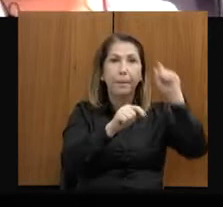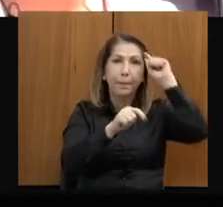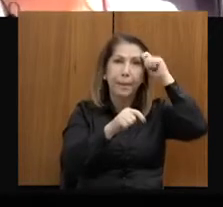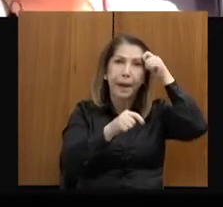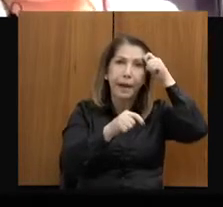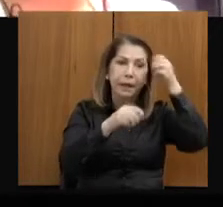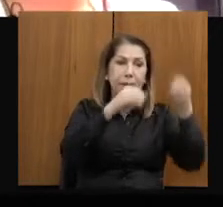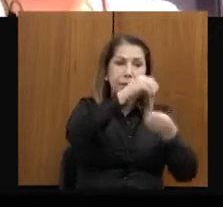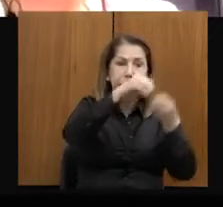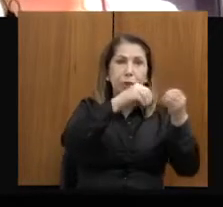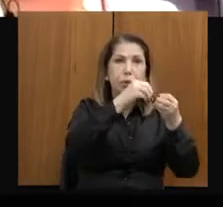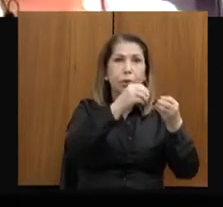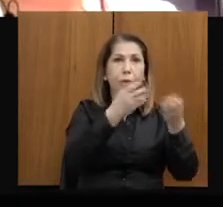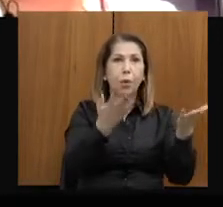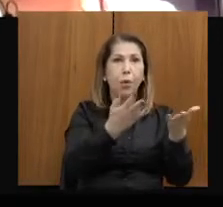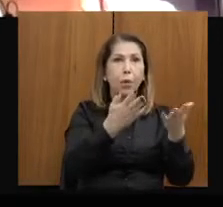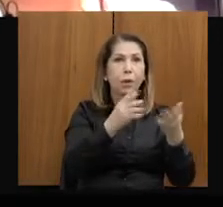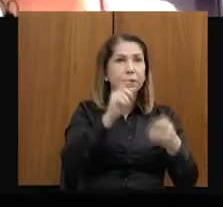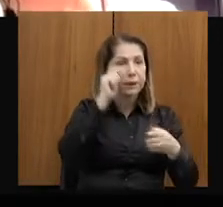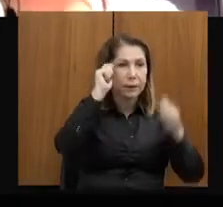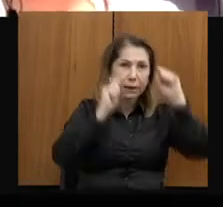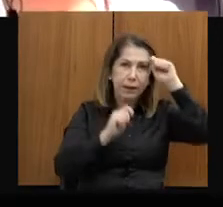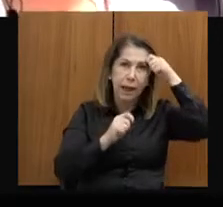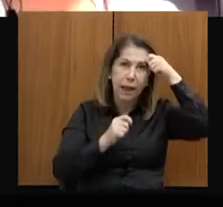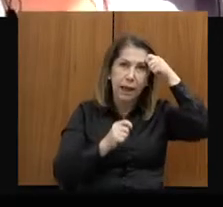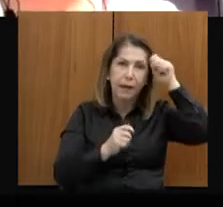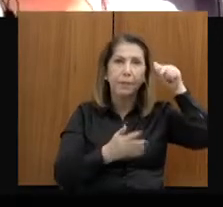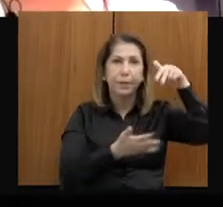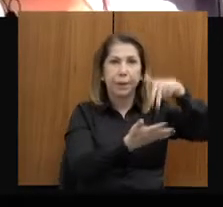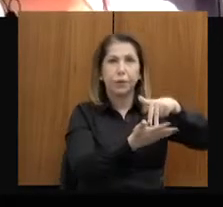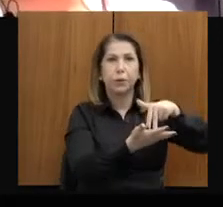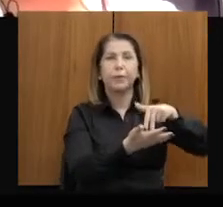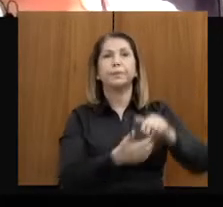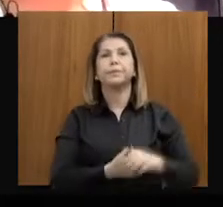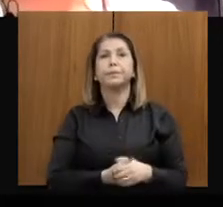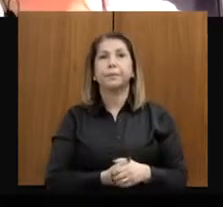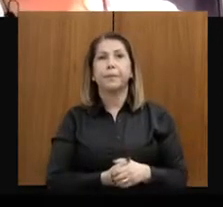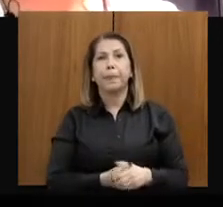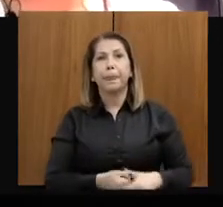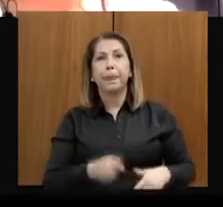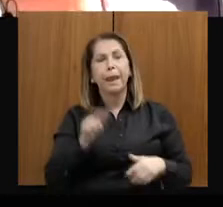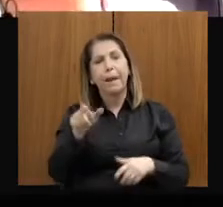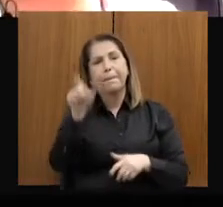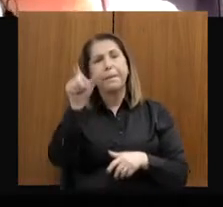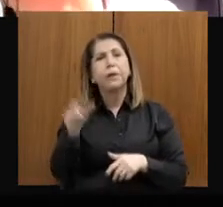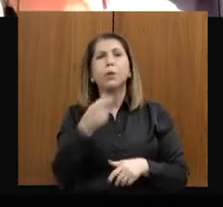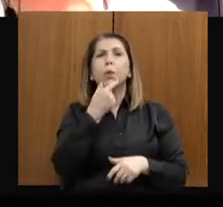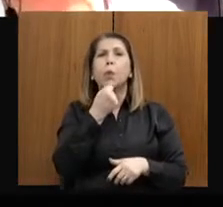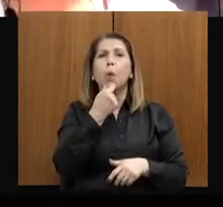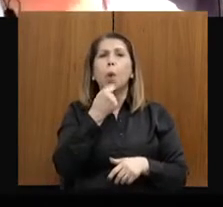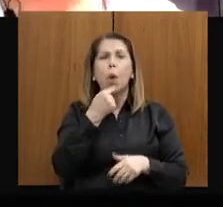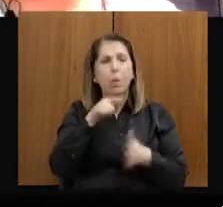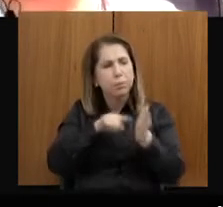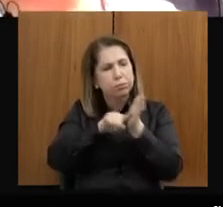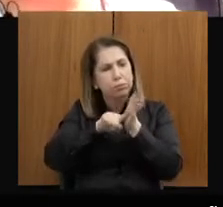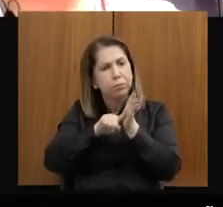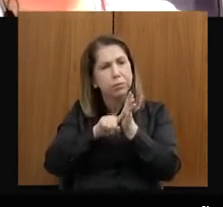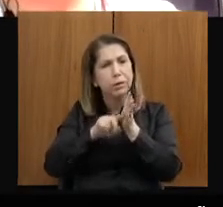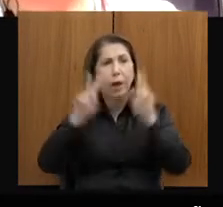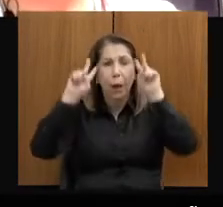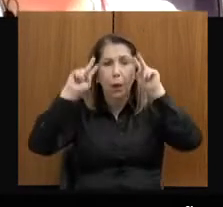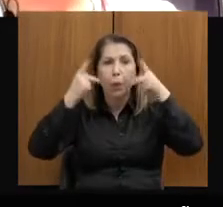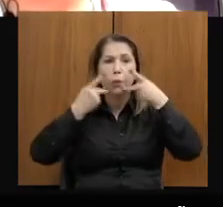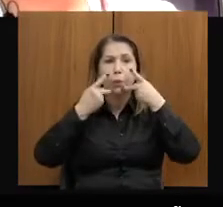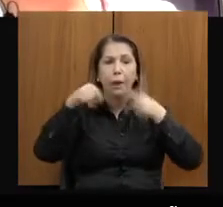época né ou nós temos duas pessoas negras Isso é uma preocupação muito grande para um intelectual muito reconhecido em